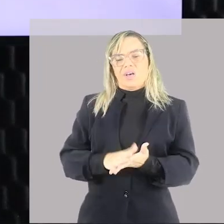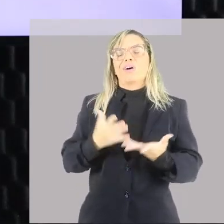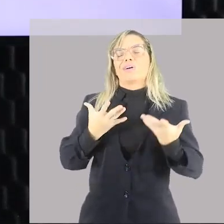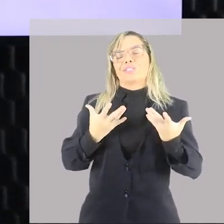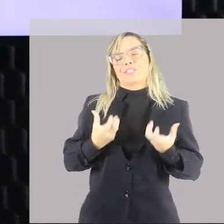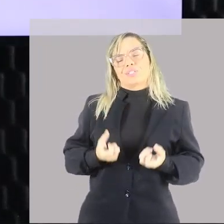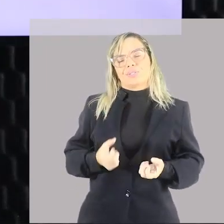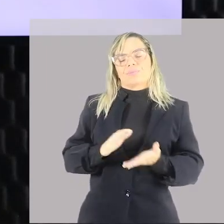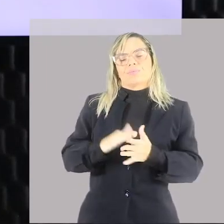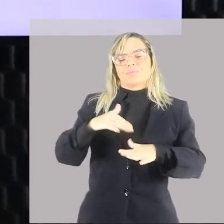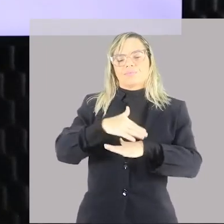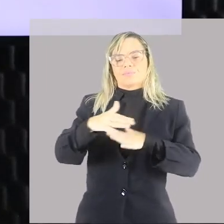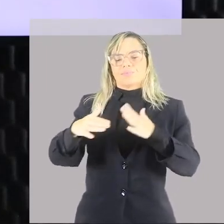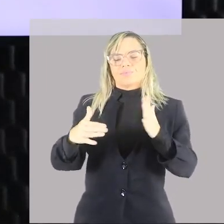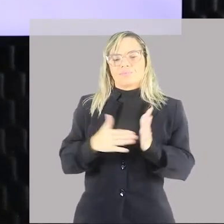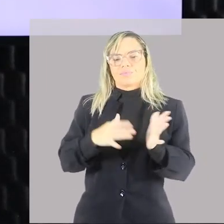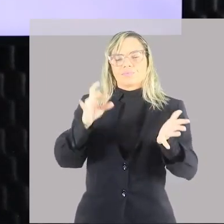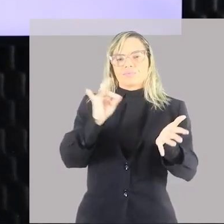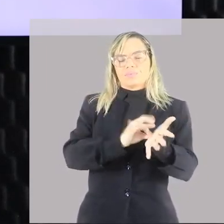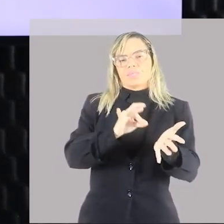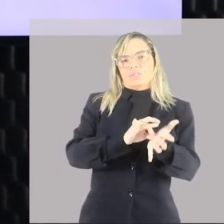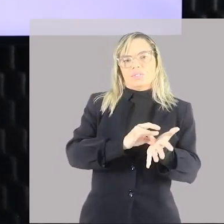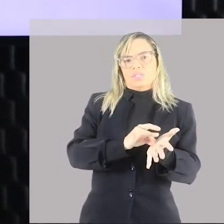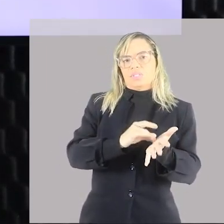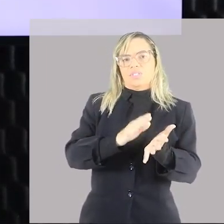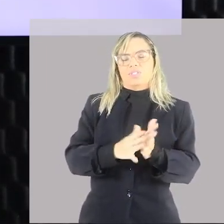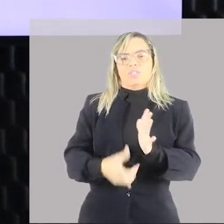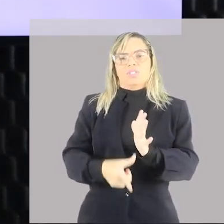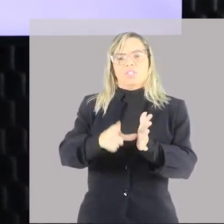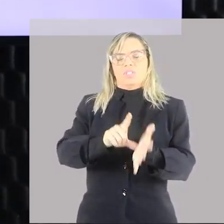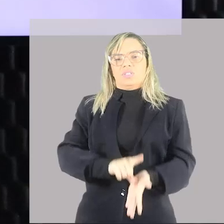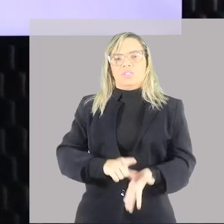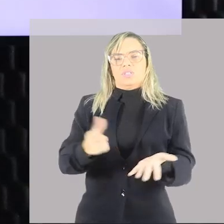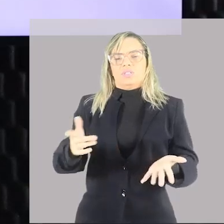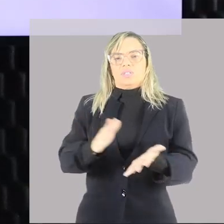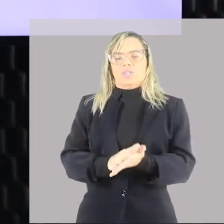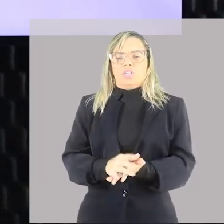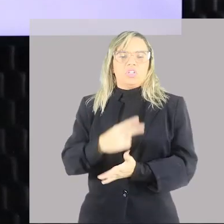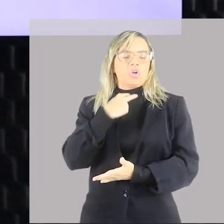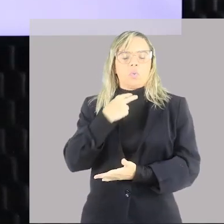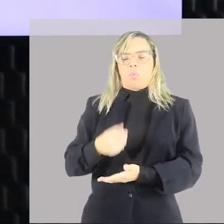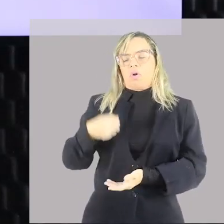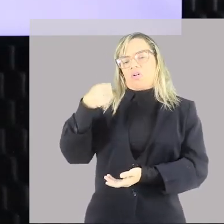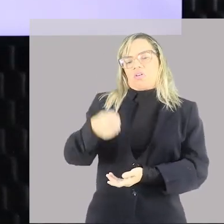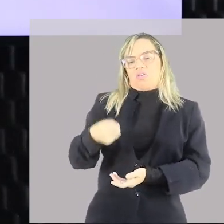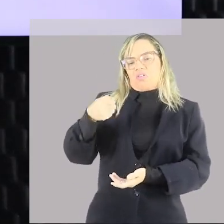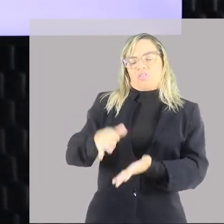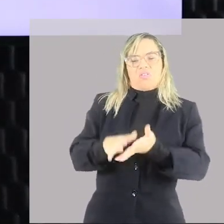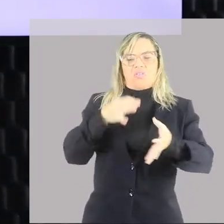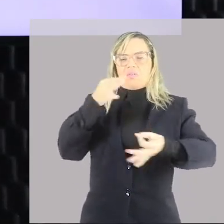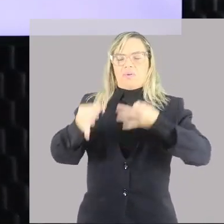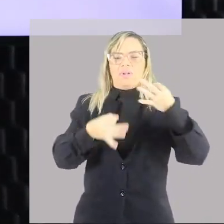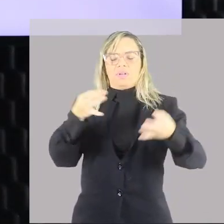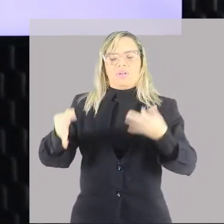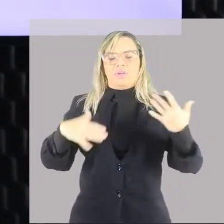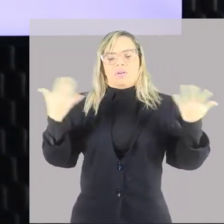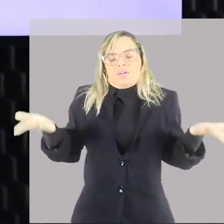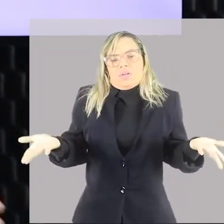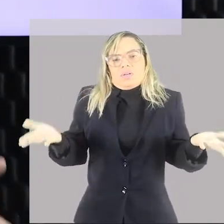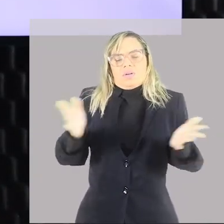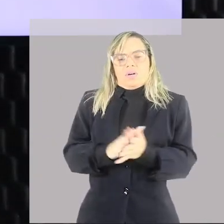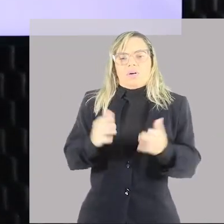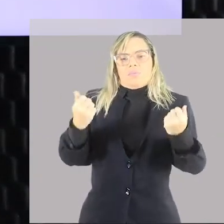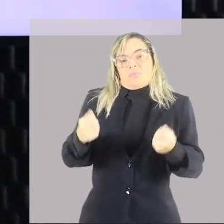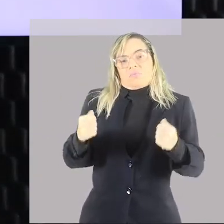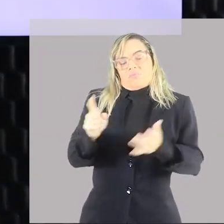O dogma é verdade pré-estabelecida incontestável. Se é incontestável, obviamente eu não vou